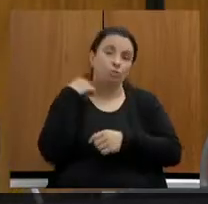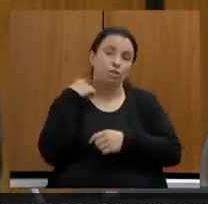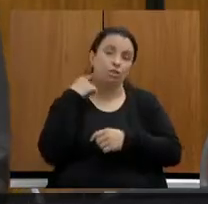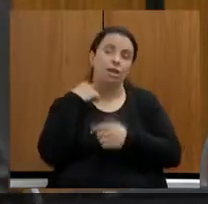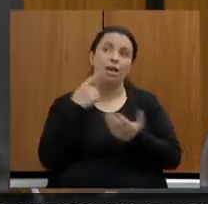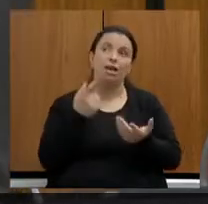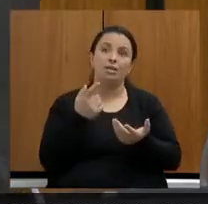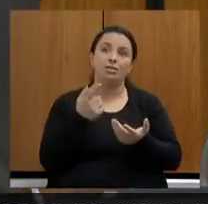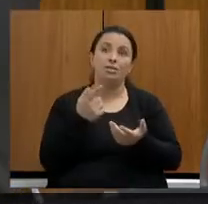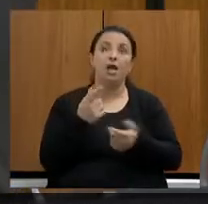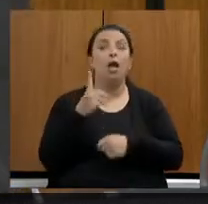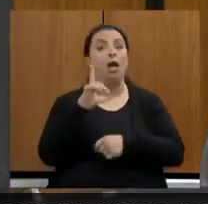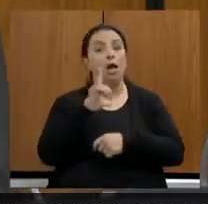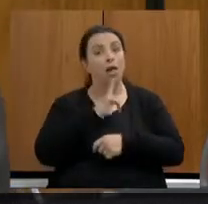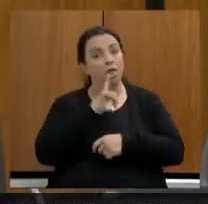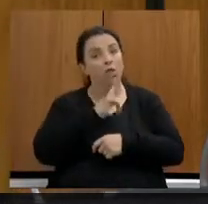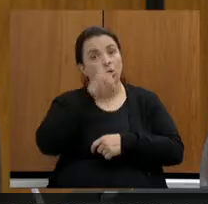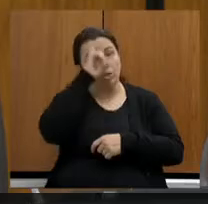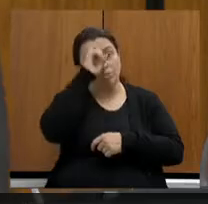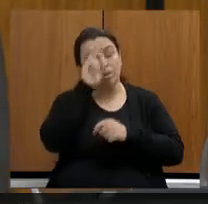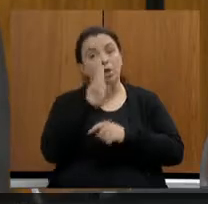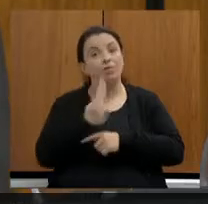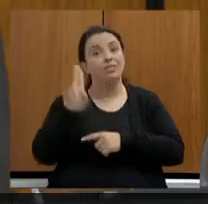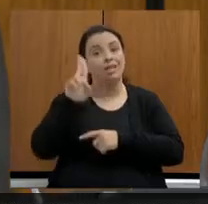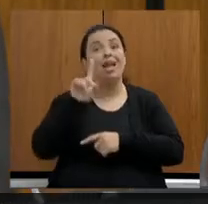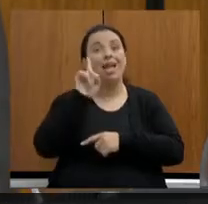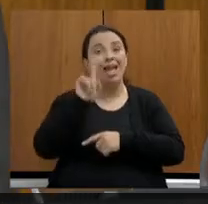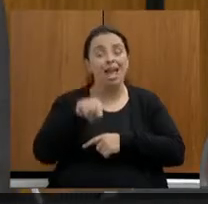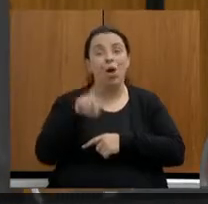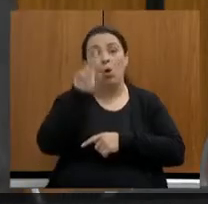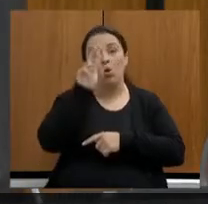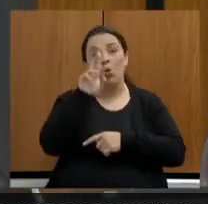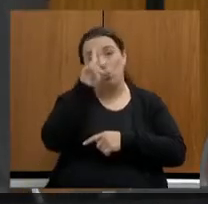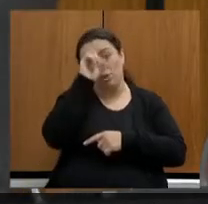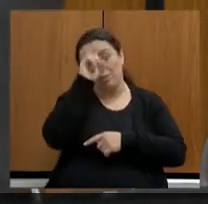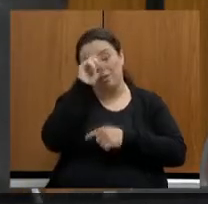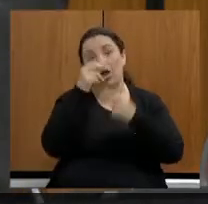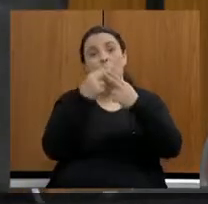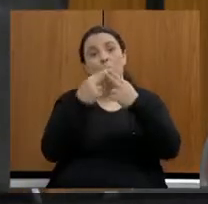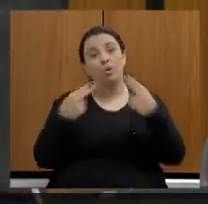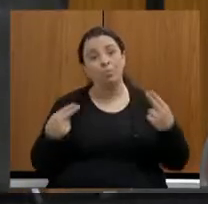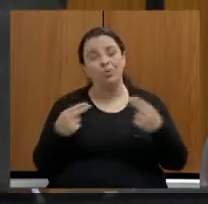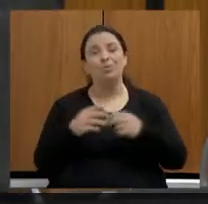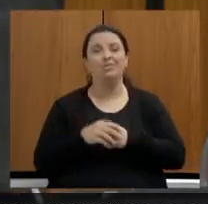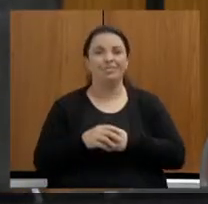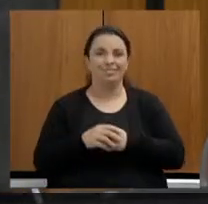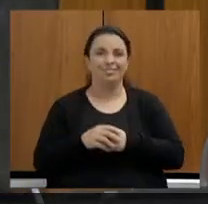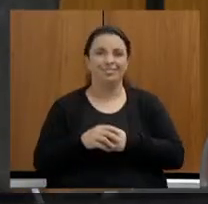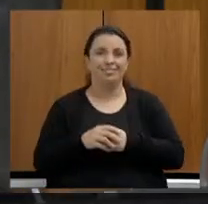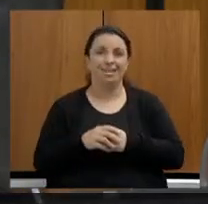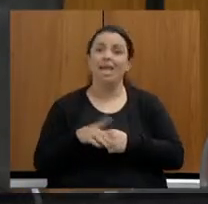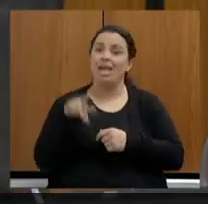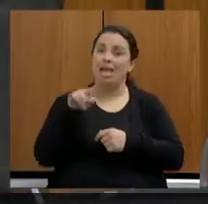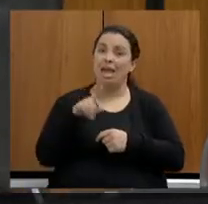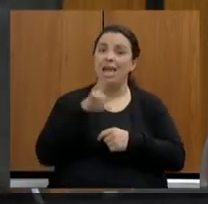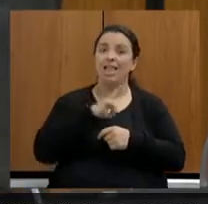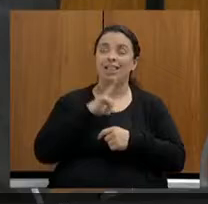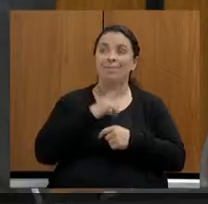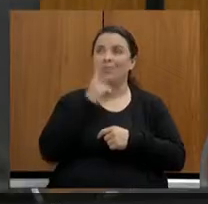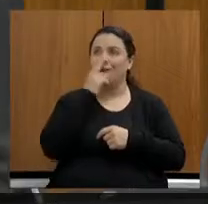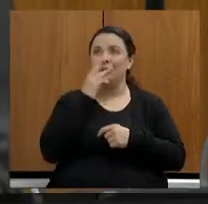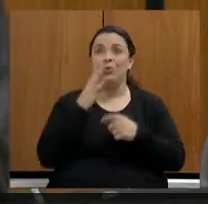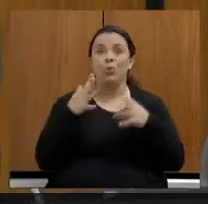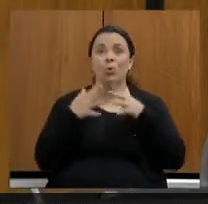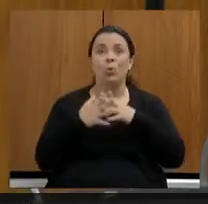tem um hospital universitário e Hospital da unimontes e hospital que vive um conflito de identidade Eu já falei isso com a senhora